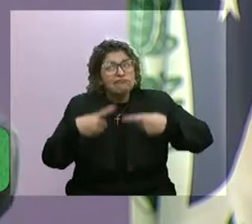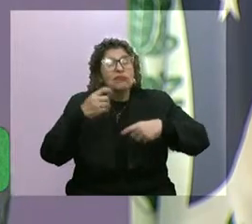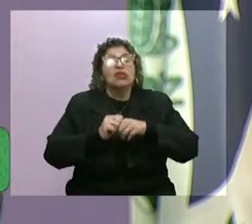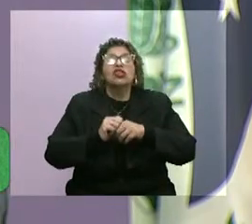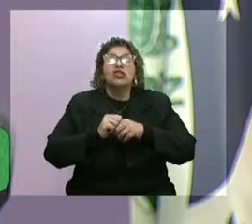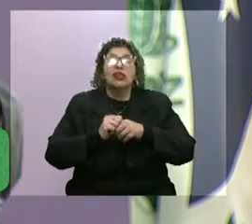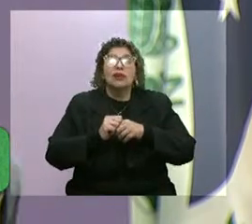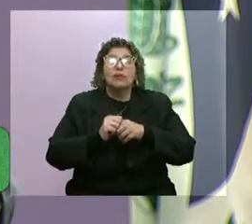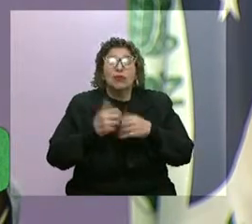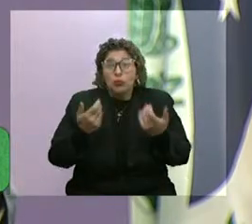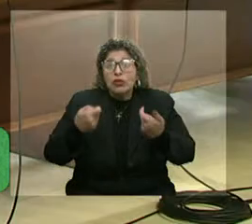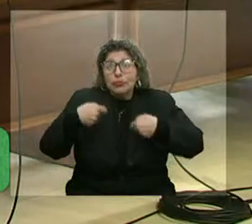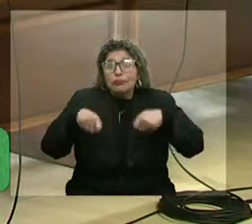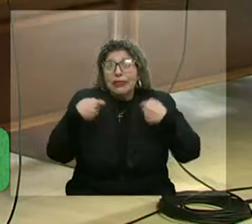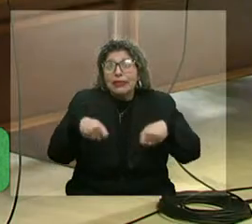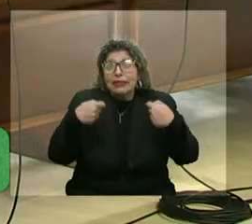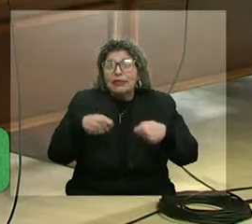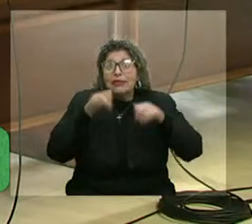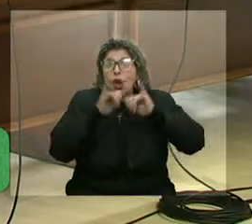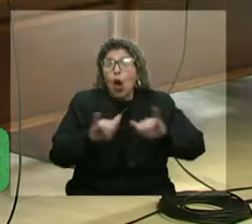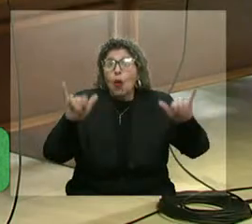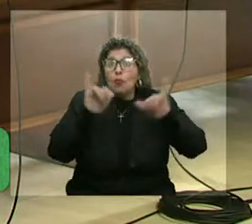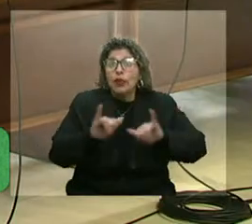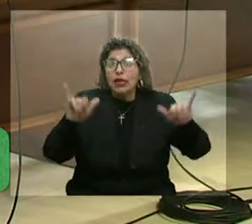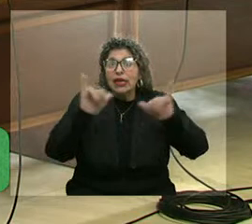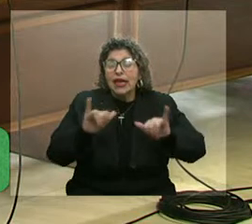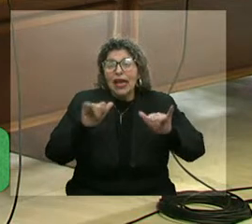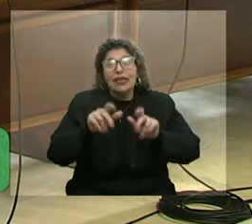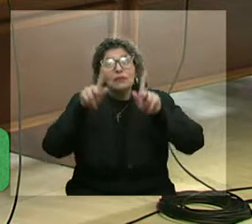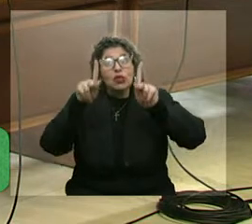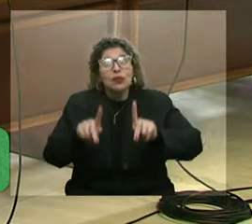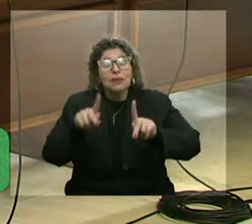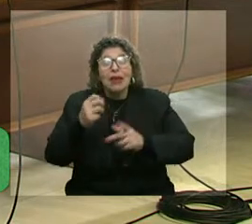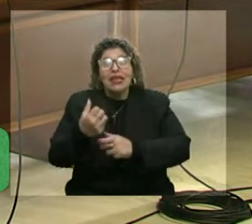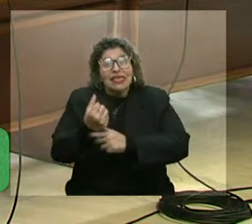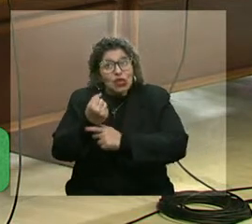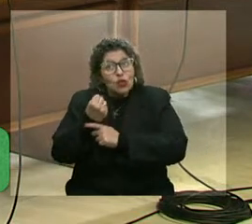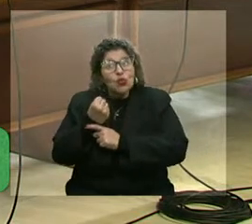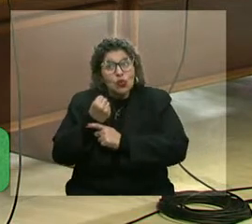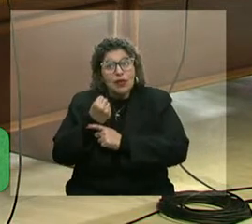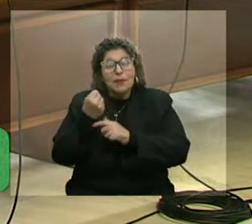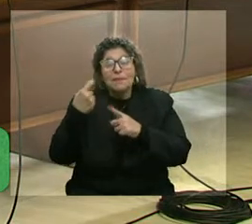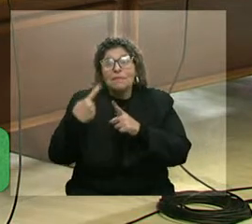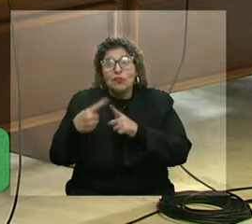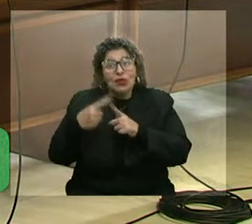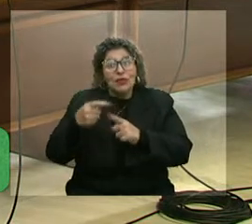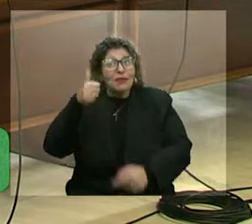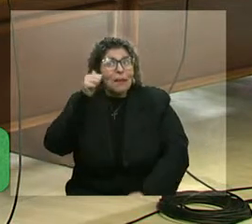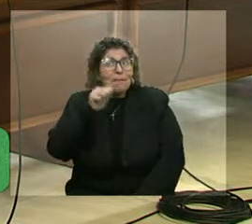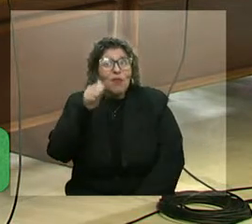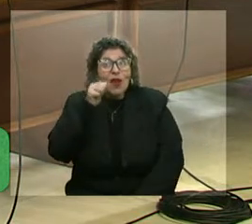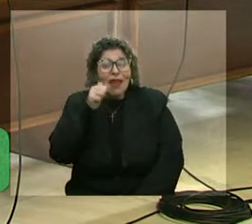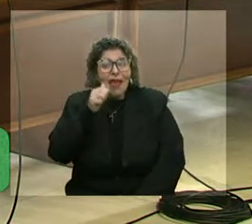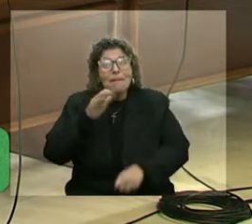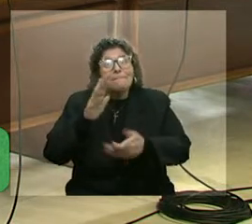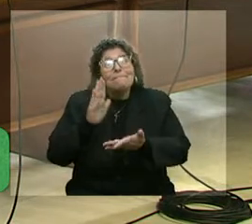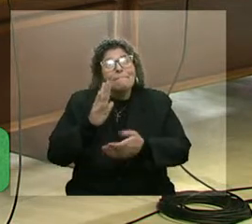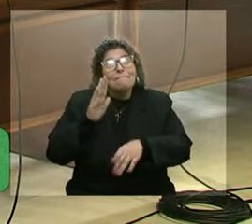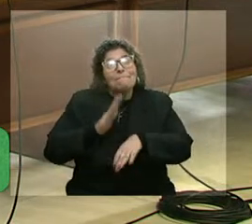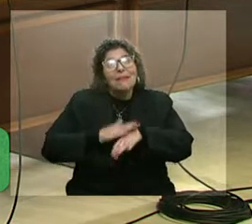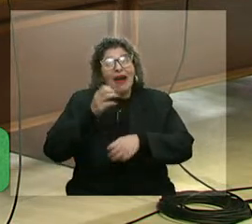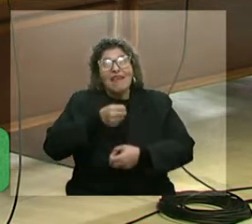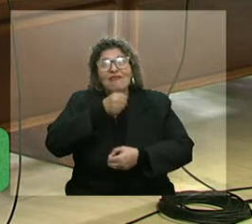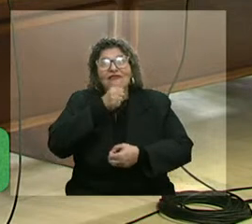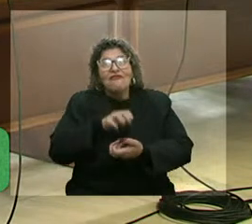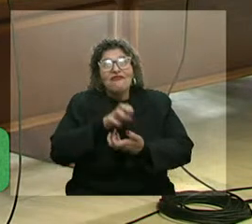administrada, tá bem, mas então a gente precisa comunicar, deixar as pessoas mais seguras, porque nós estamos falando principalmente de mulheres mais velhas que deixaram de